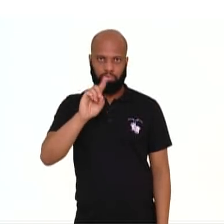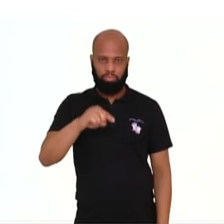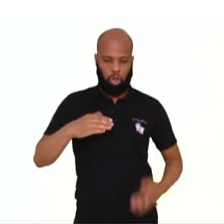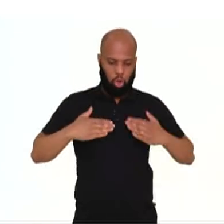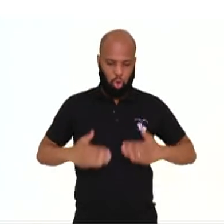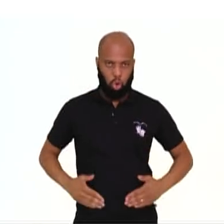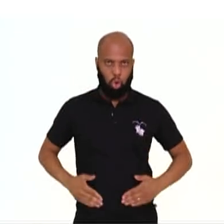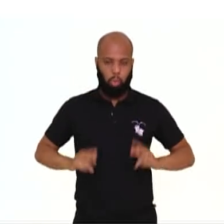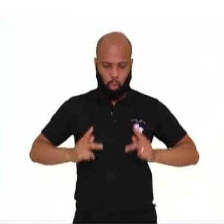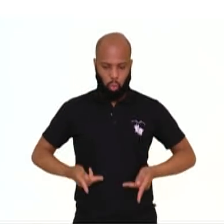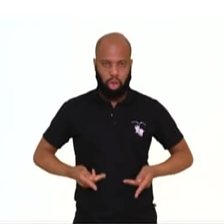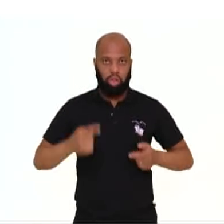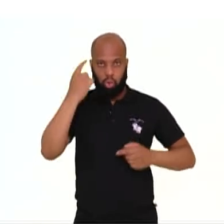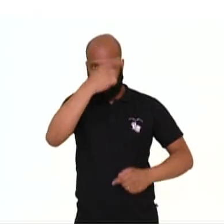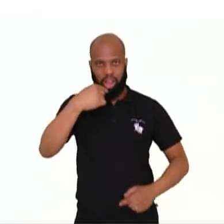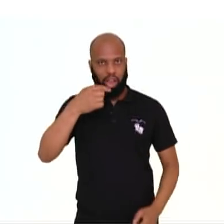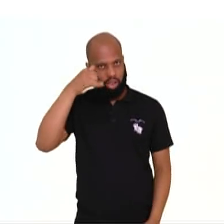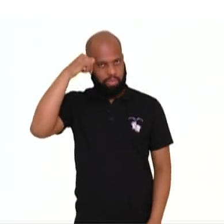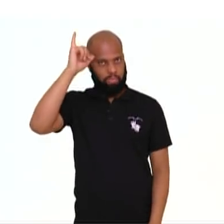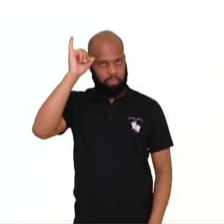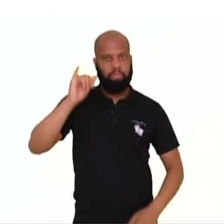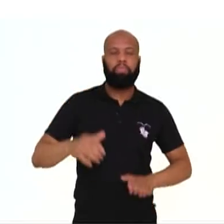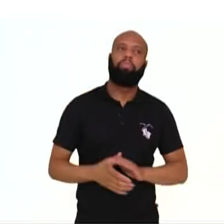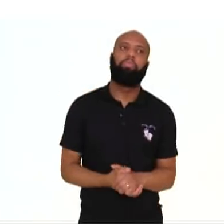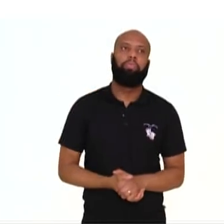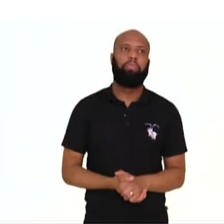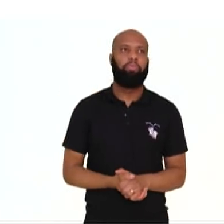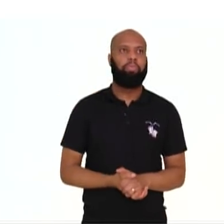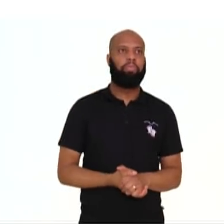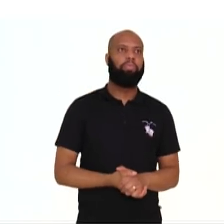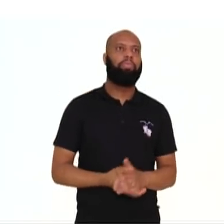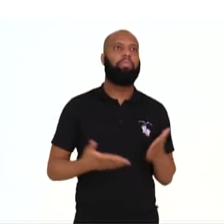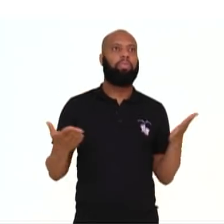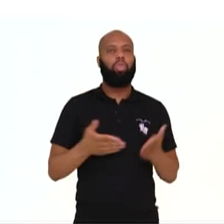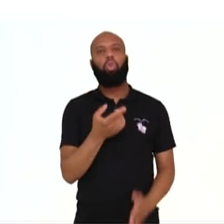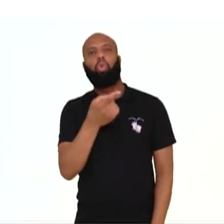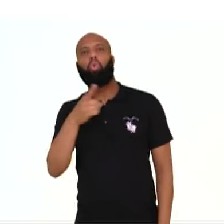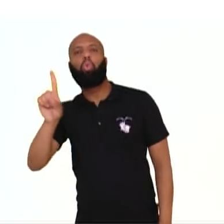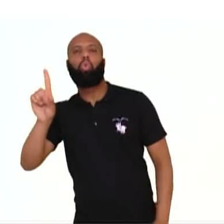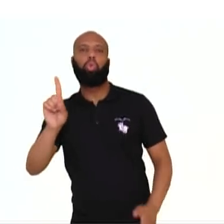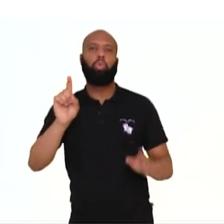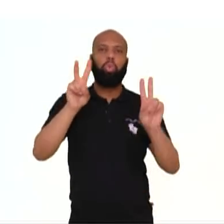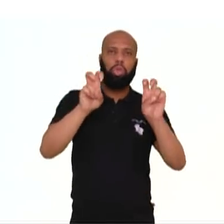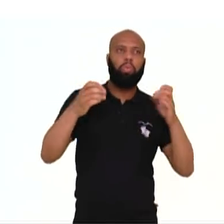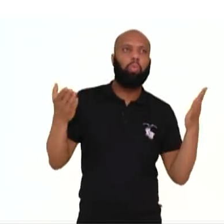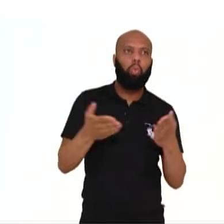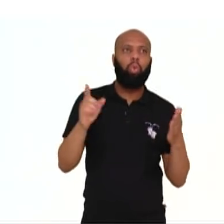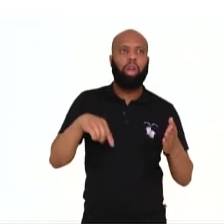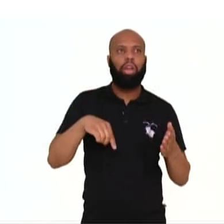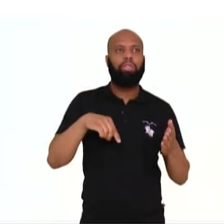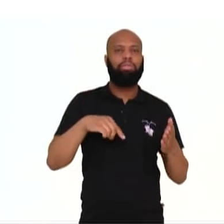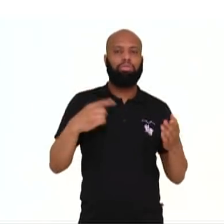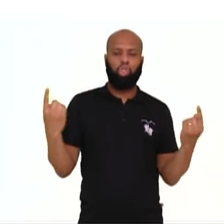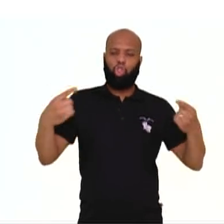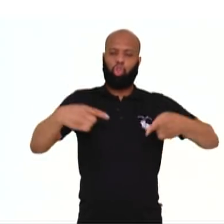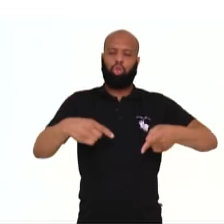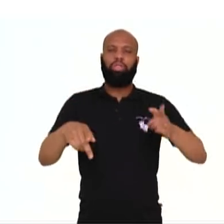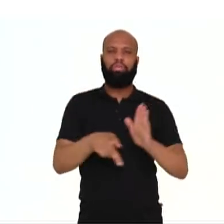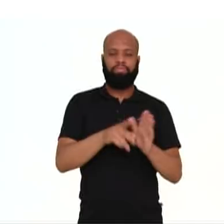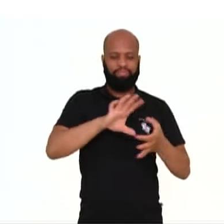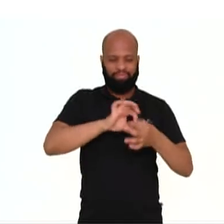do labirinto em Creta. Tudo bem. Por último, o assunto de hoje, os Jogos Olímpicos. Você pode